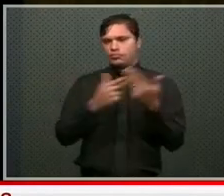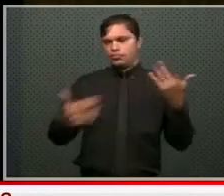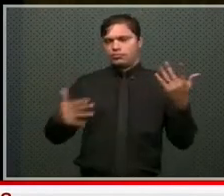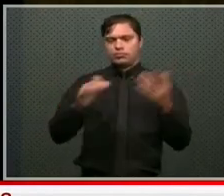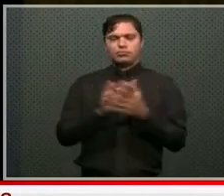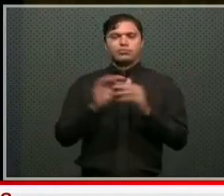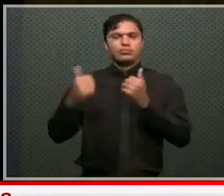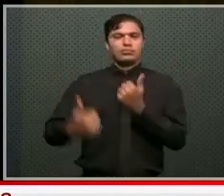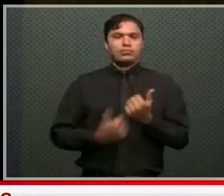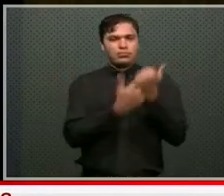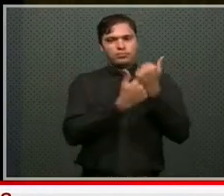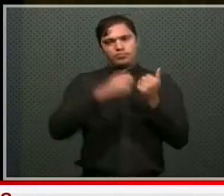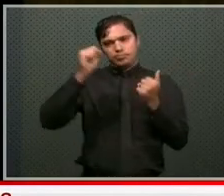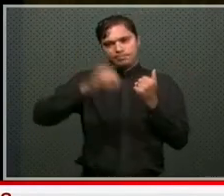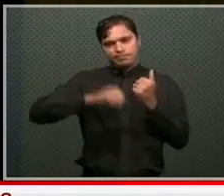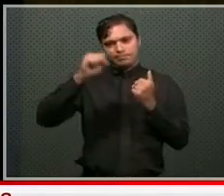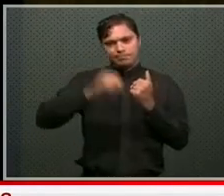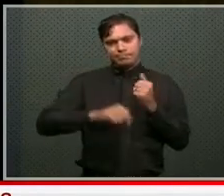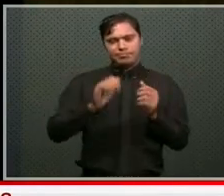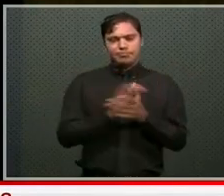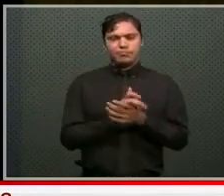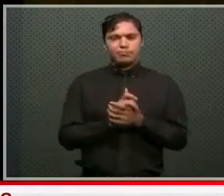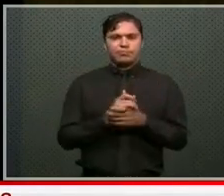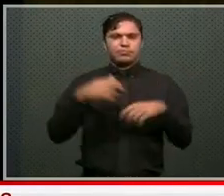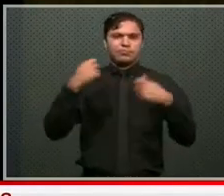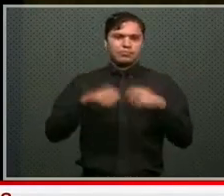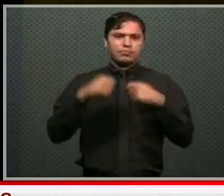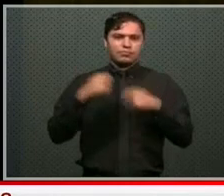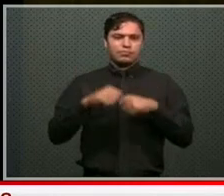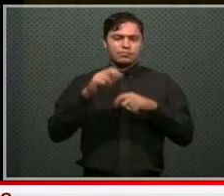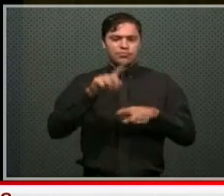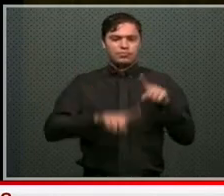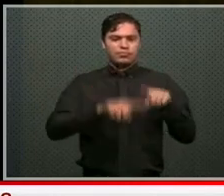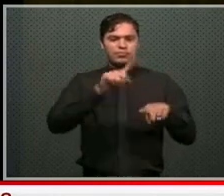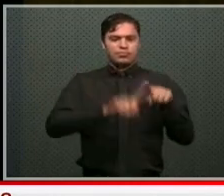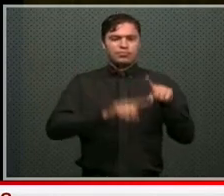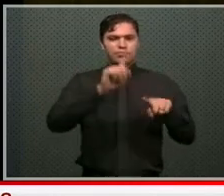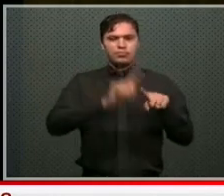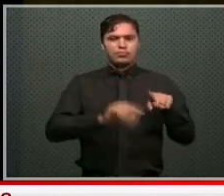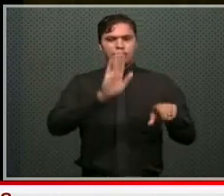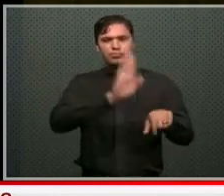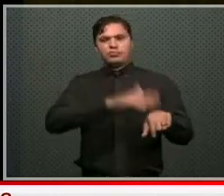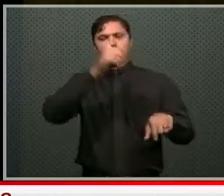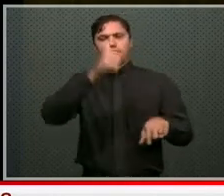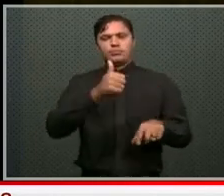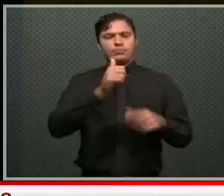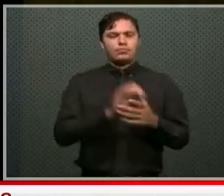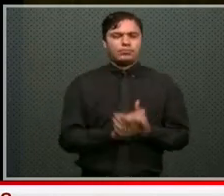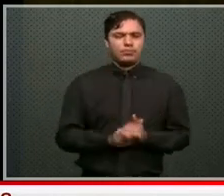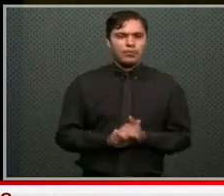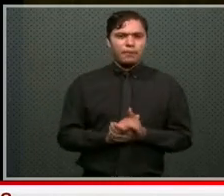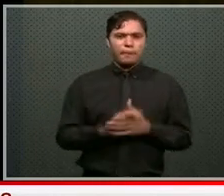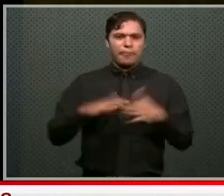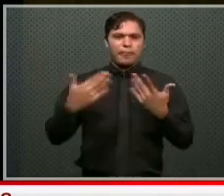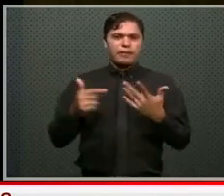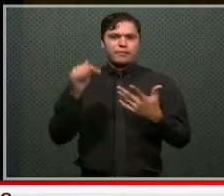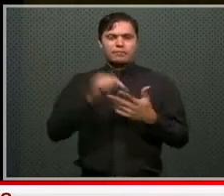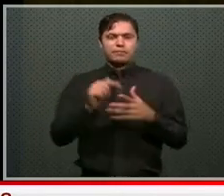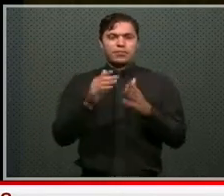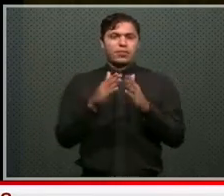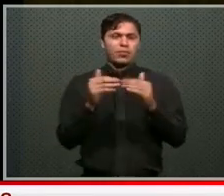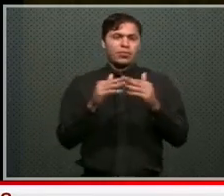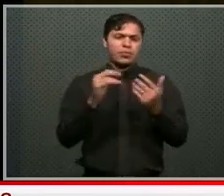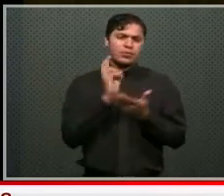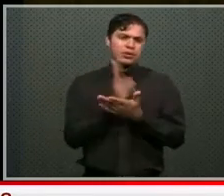ajudam muito precisamos instrumentalizar melhor instrumentalizar né então um clamor que fazemos